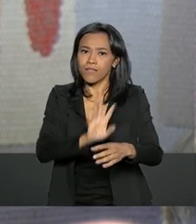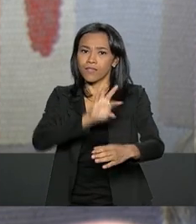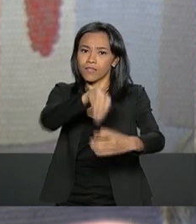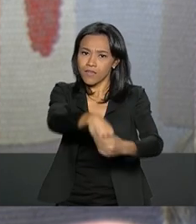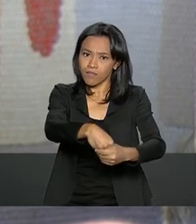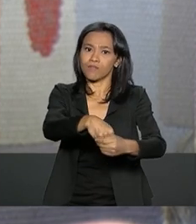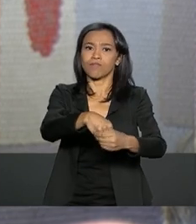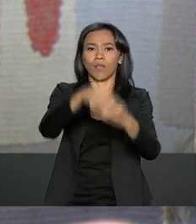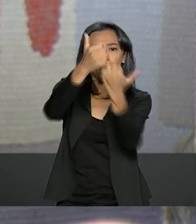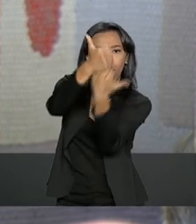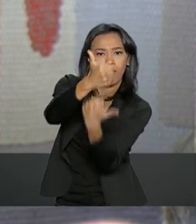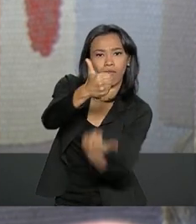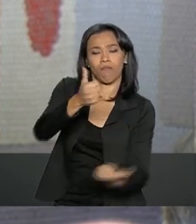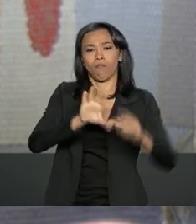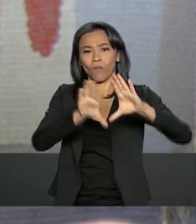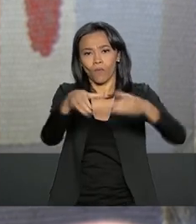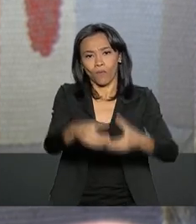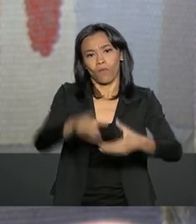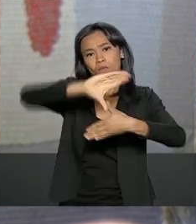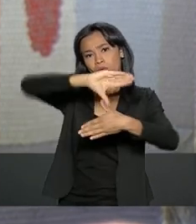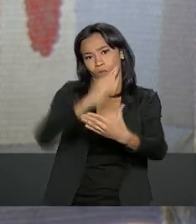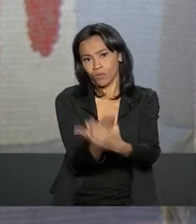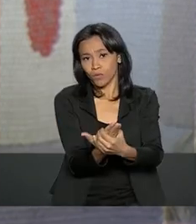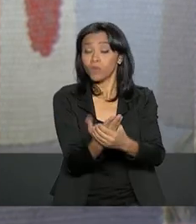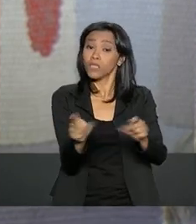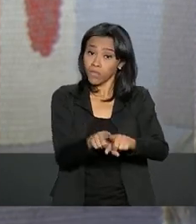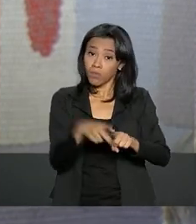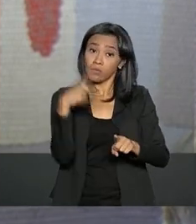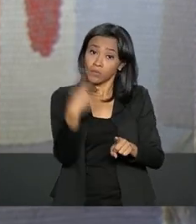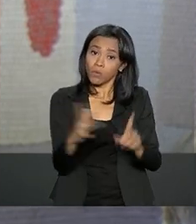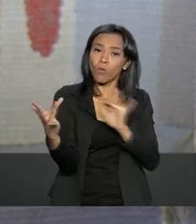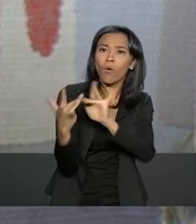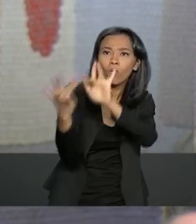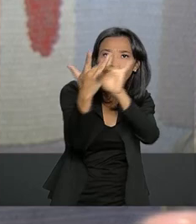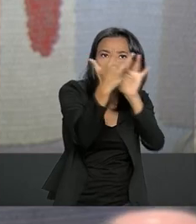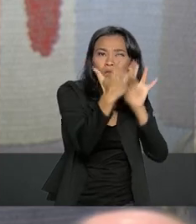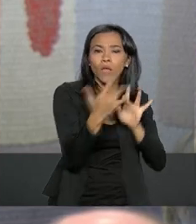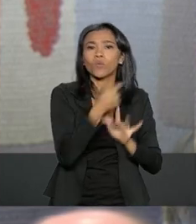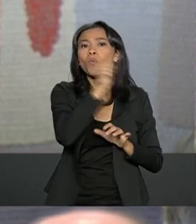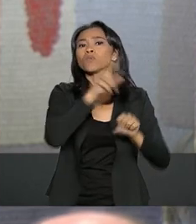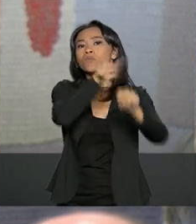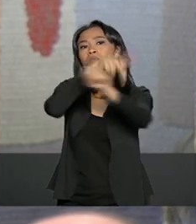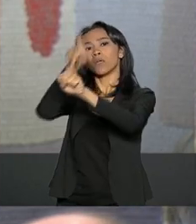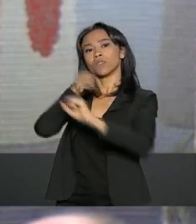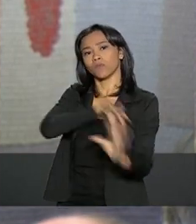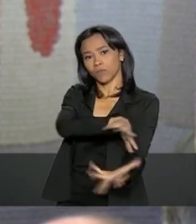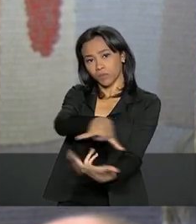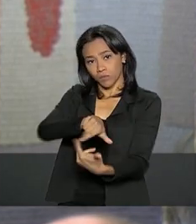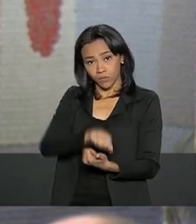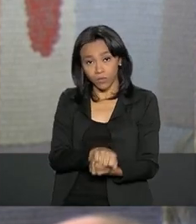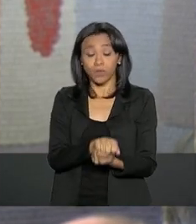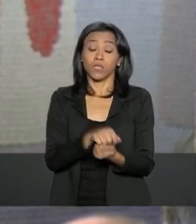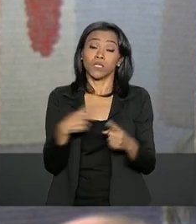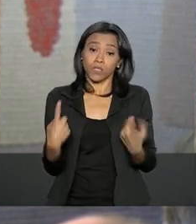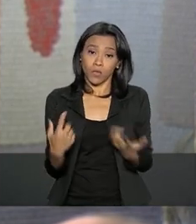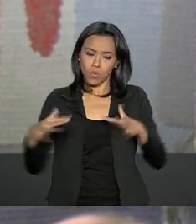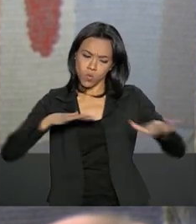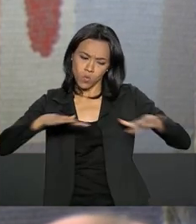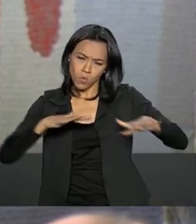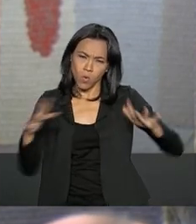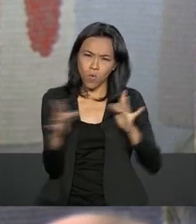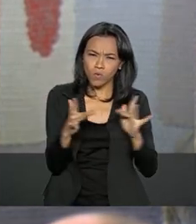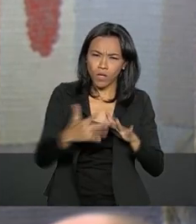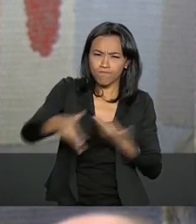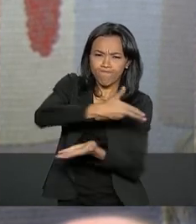interno, como na expansão de suas relações com o mundo. O dinamismo das relações entre o Brasil e a